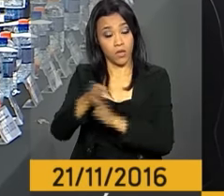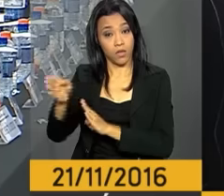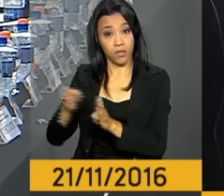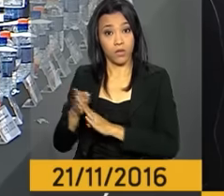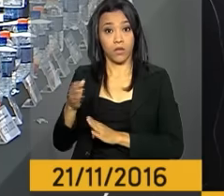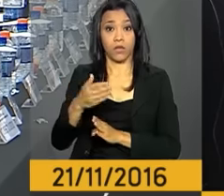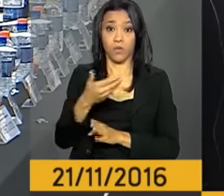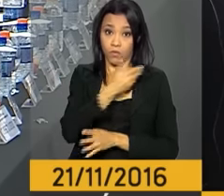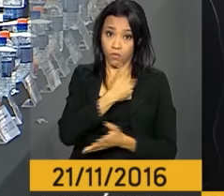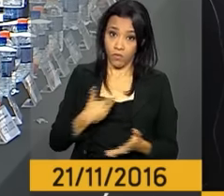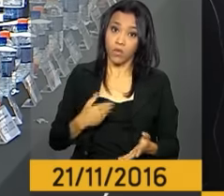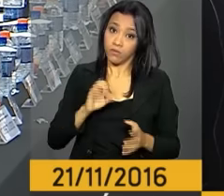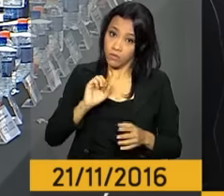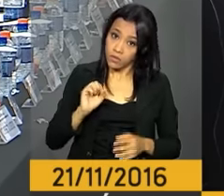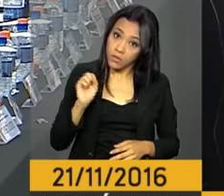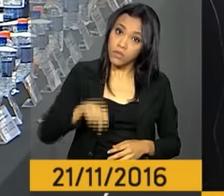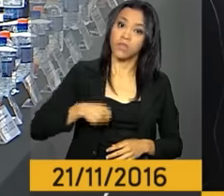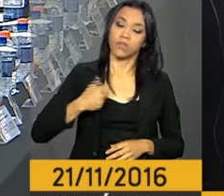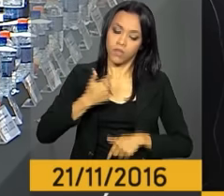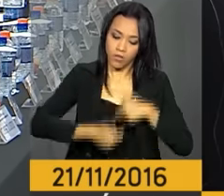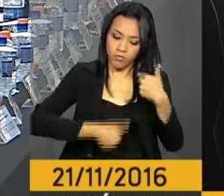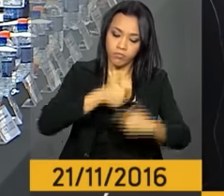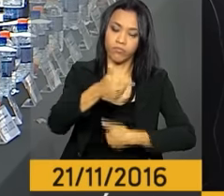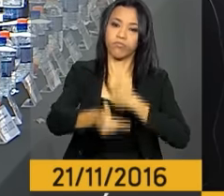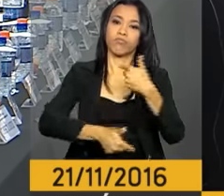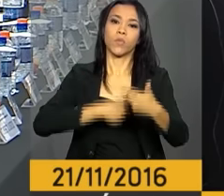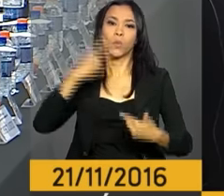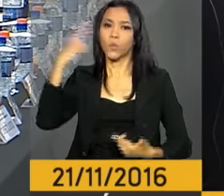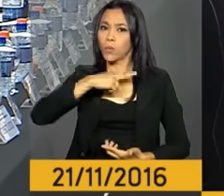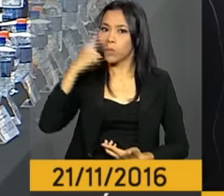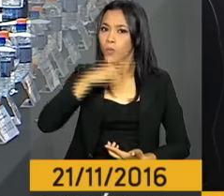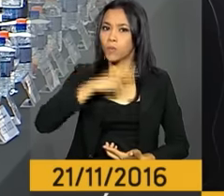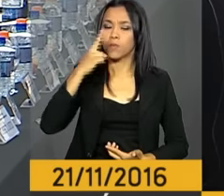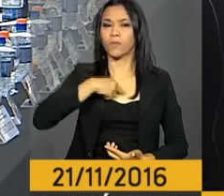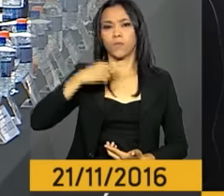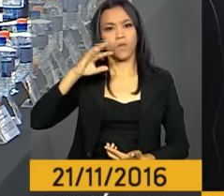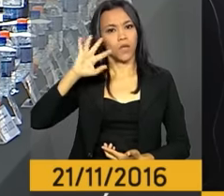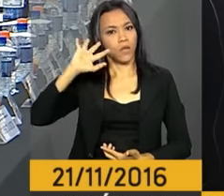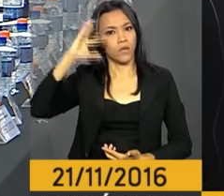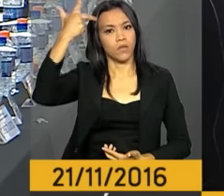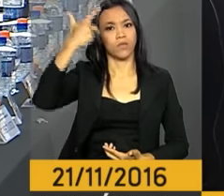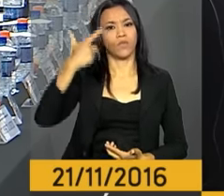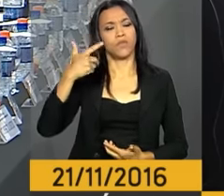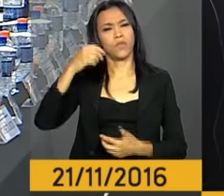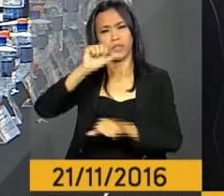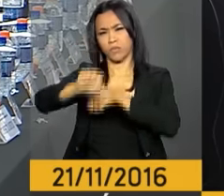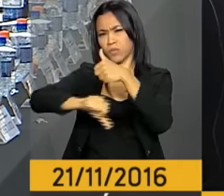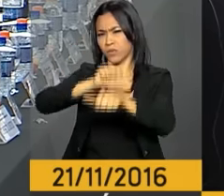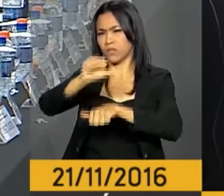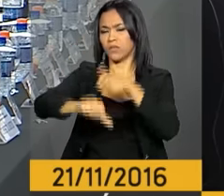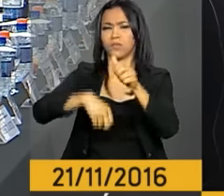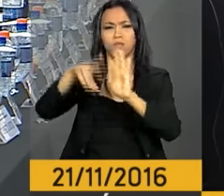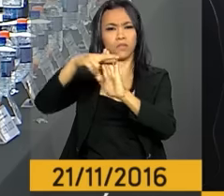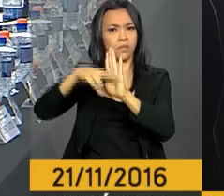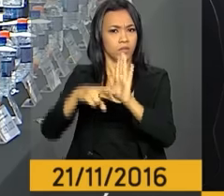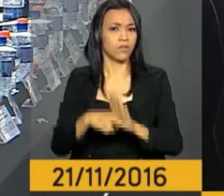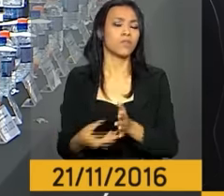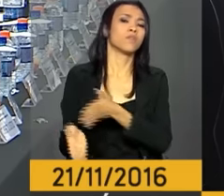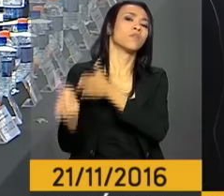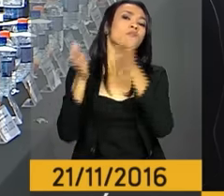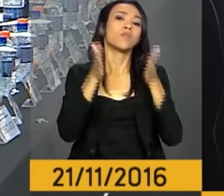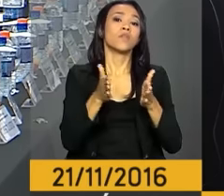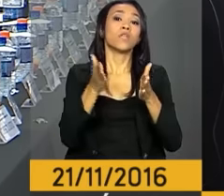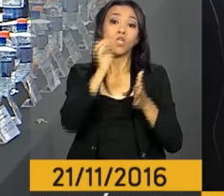responder, sim, à urgência das reformas, colocar o Brasil de volta